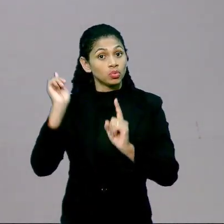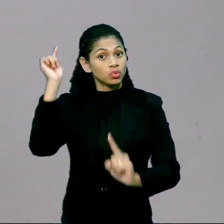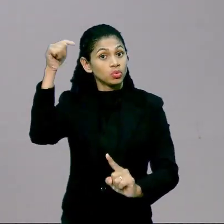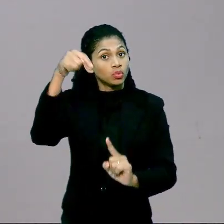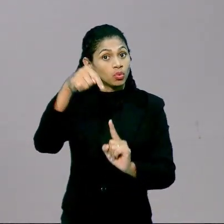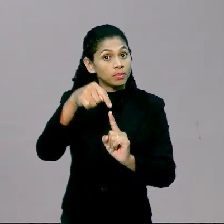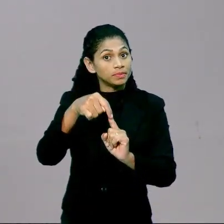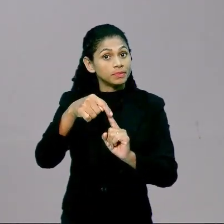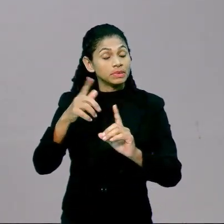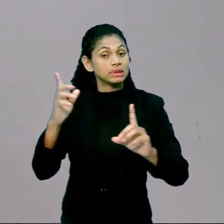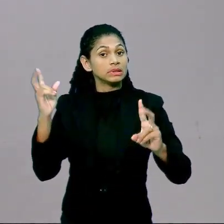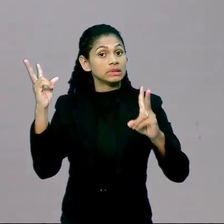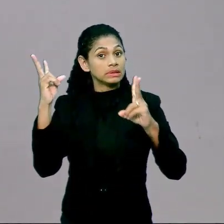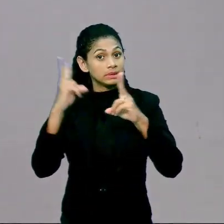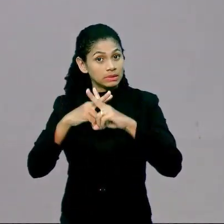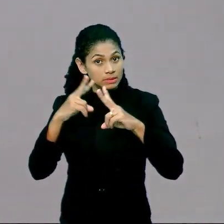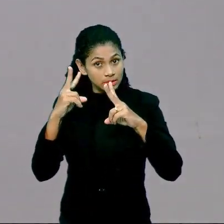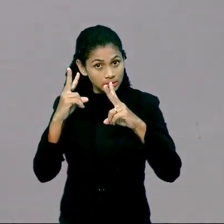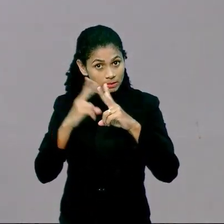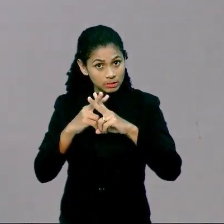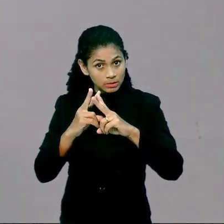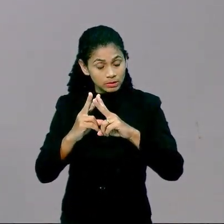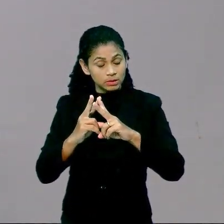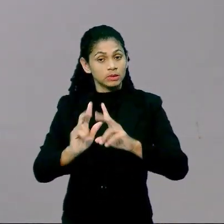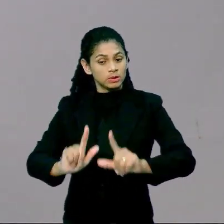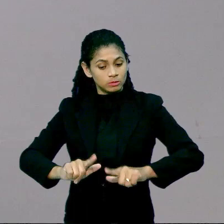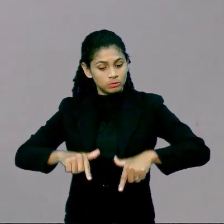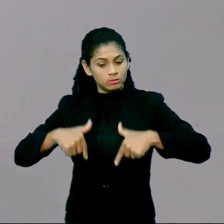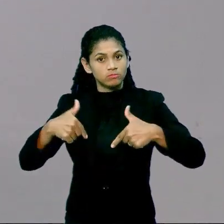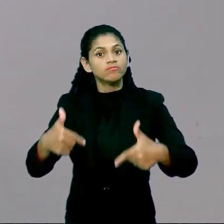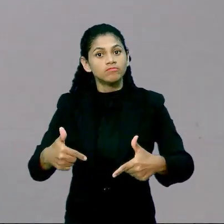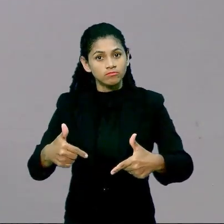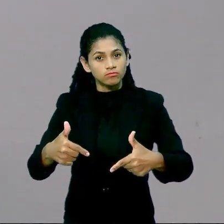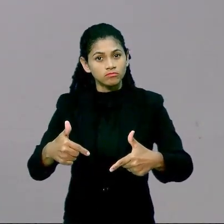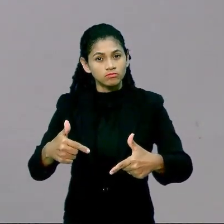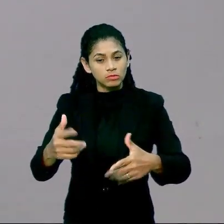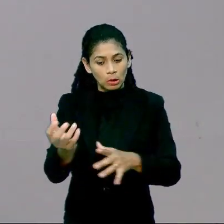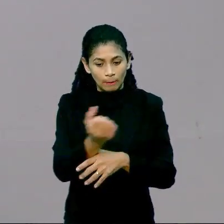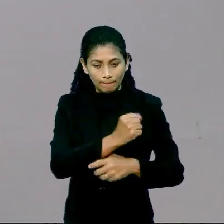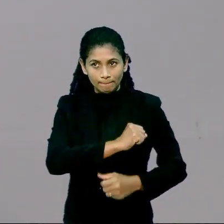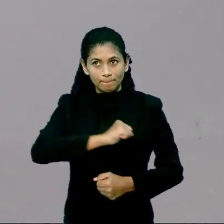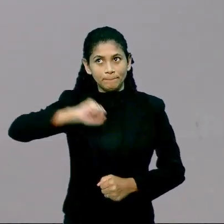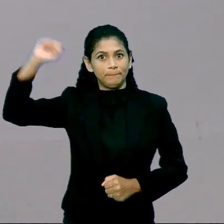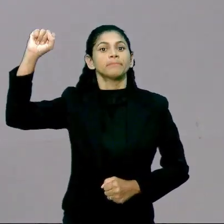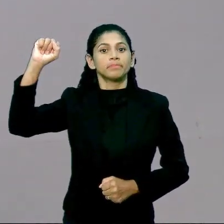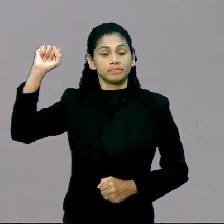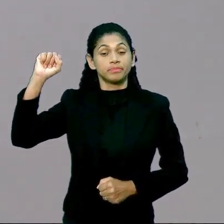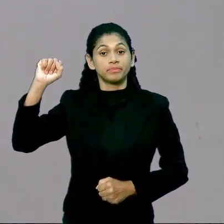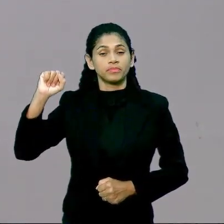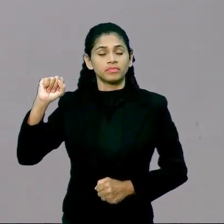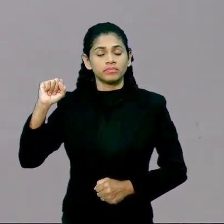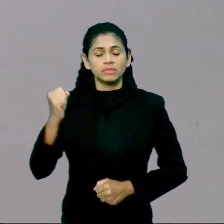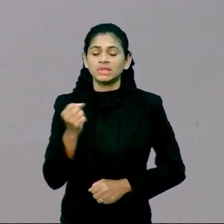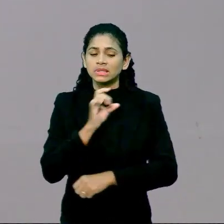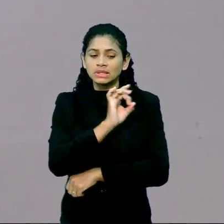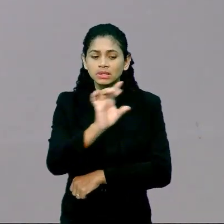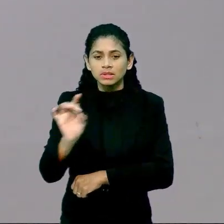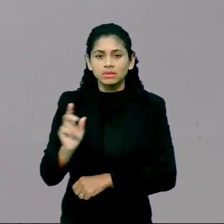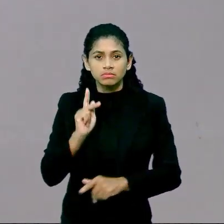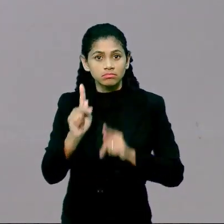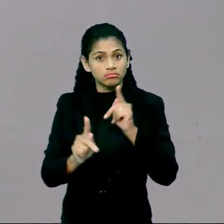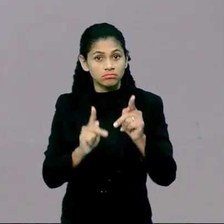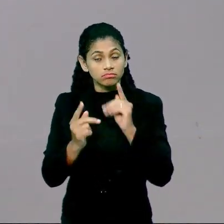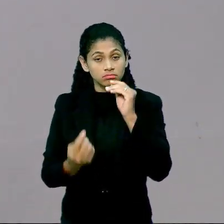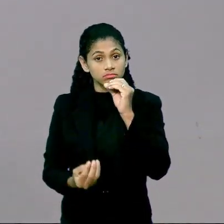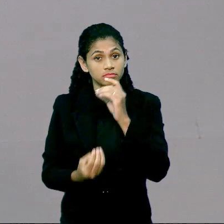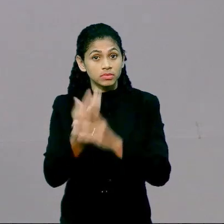cada um se especializa e cria dinâmicas de ataque corporal. E aí cada um vai tendo a sua dinâmica, sua